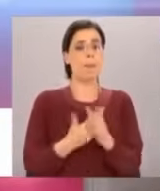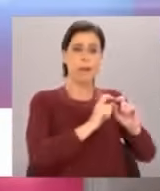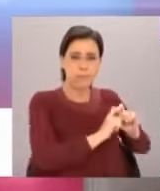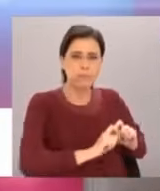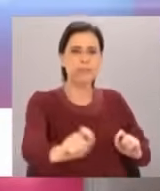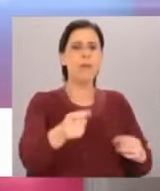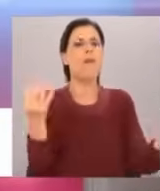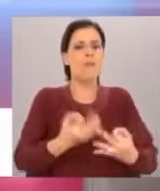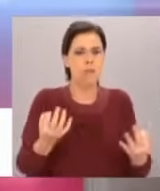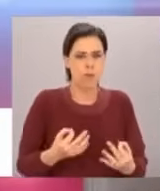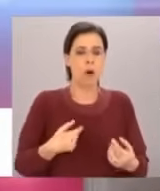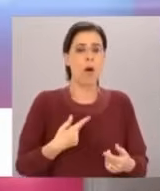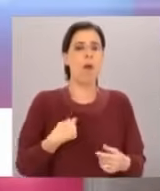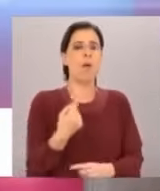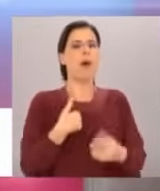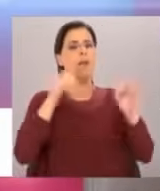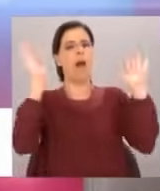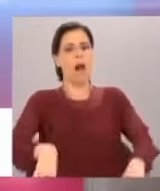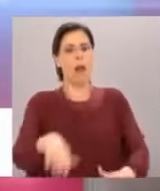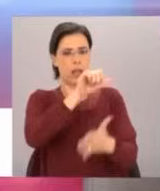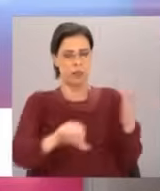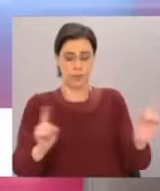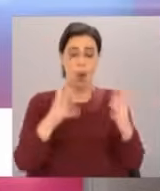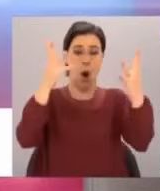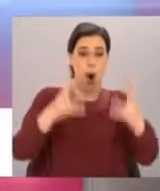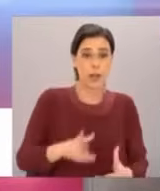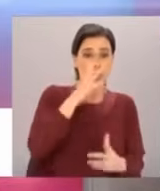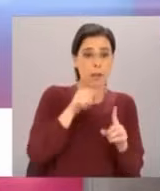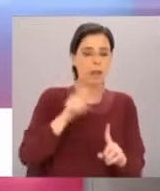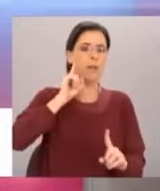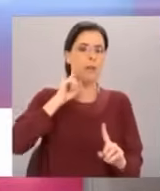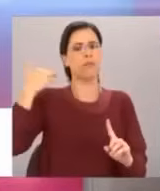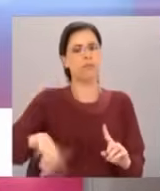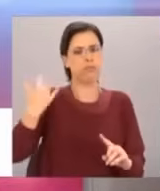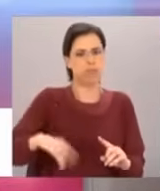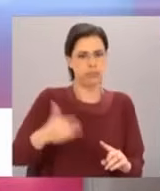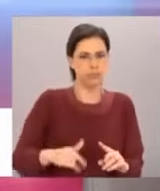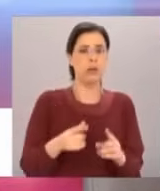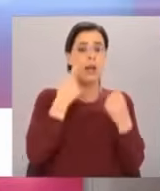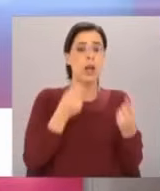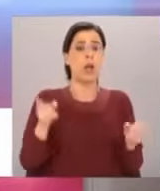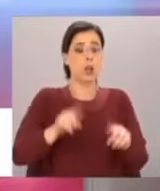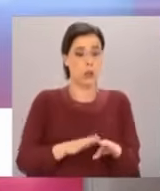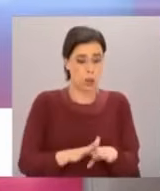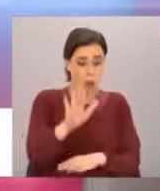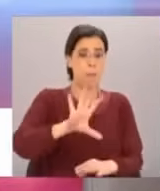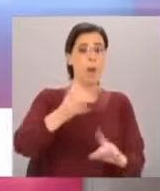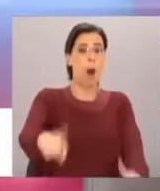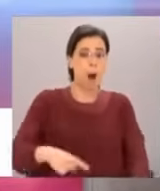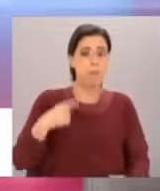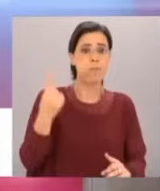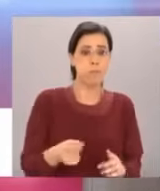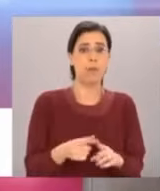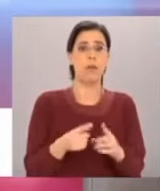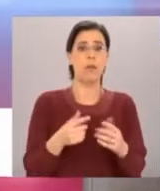desta legislatura não atiramos a toalha ao chão no debate do orçamento do estado que no momento Fundamental e crítico para que houvesse uma redoma socioeconômica do país